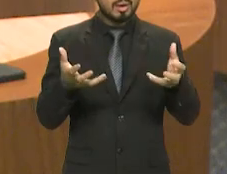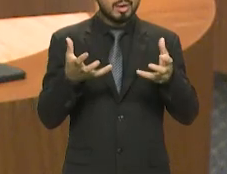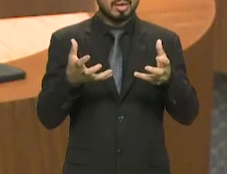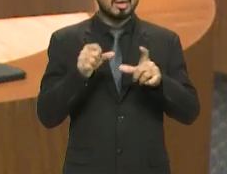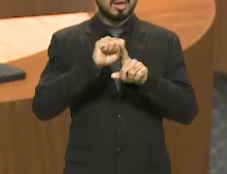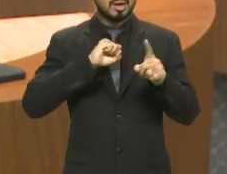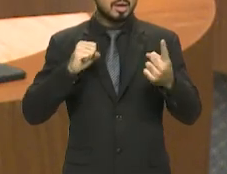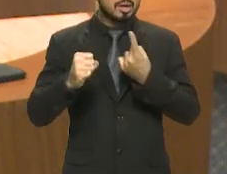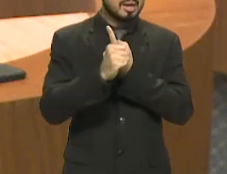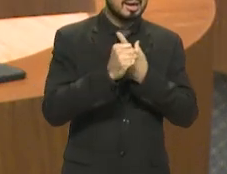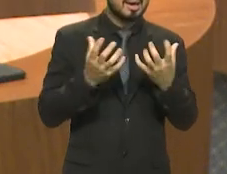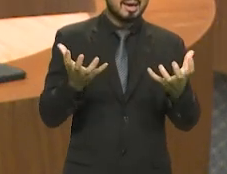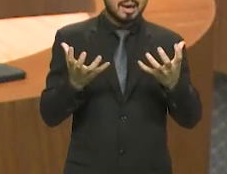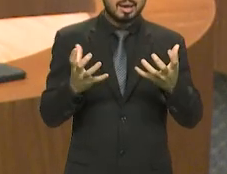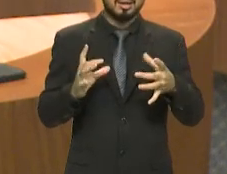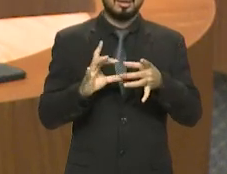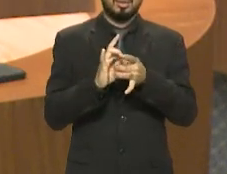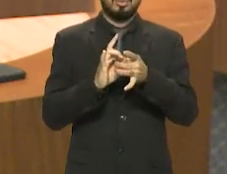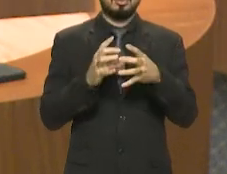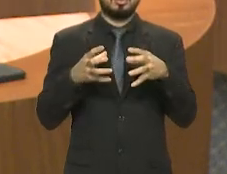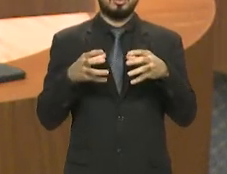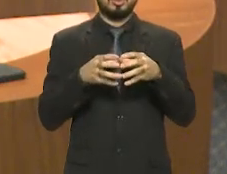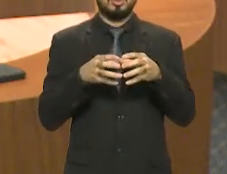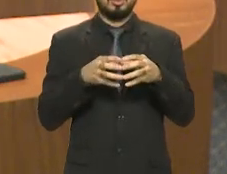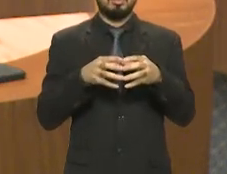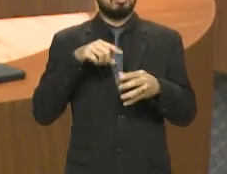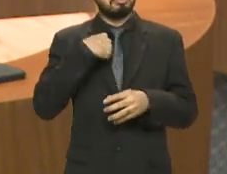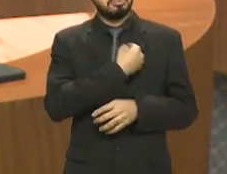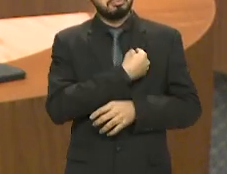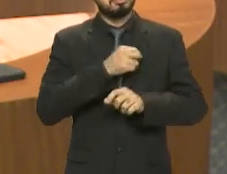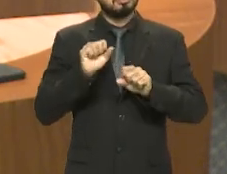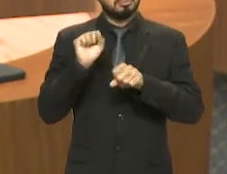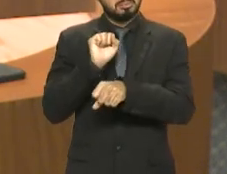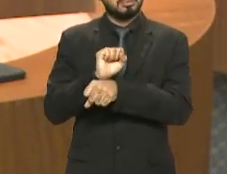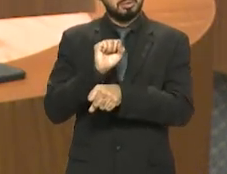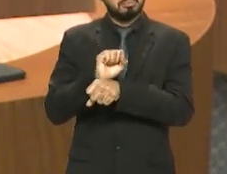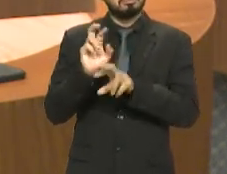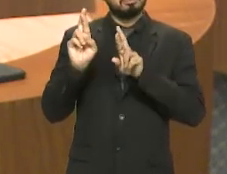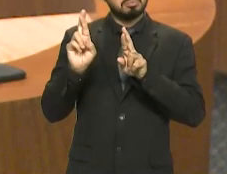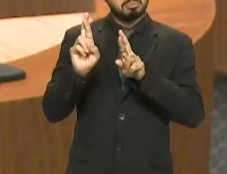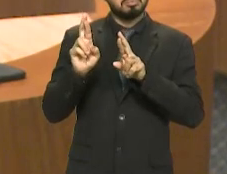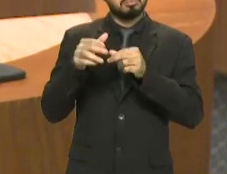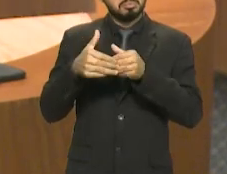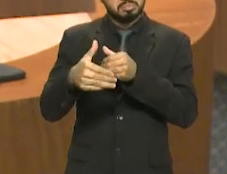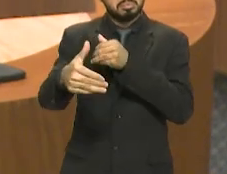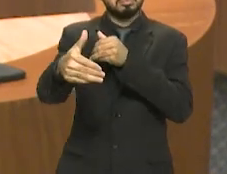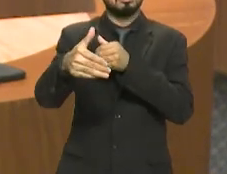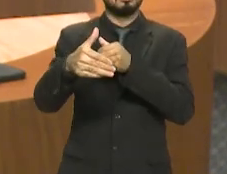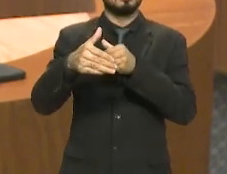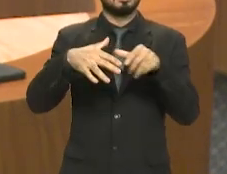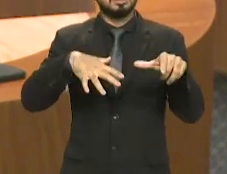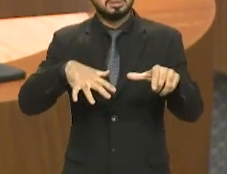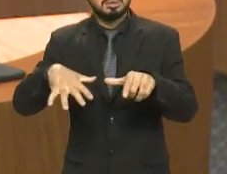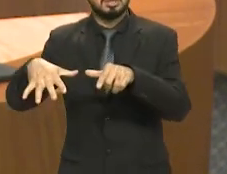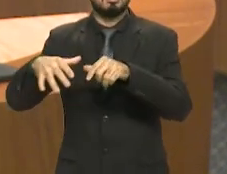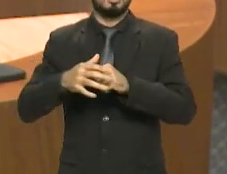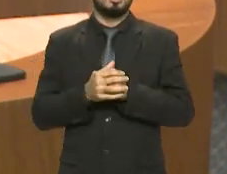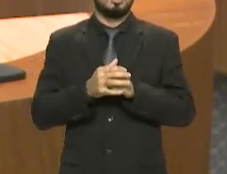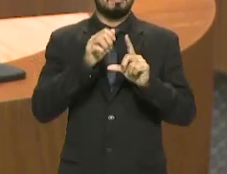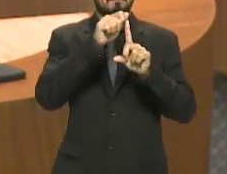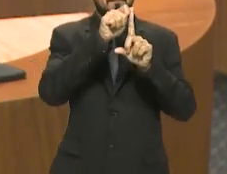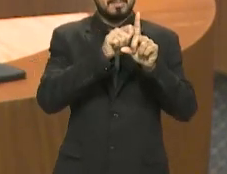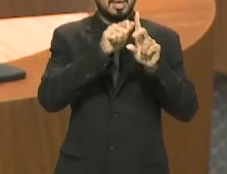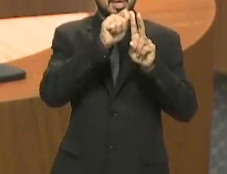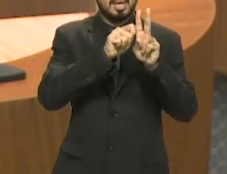quer. E é isso que nós esperamos que aconteça nos próximos dias, nas próximas semanas e nos próximos meses